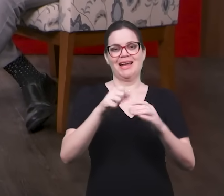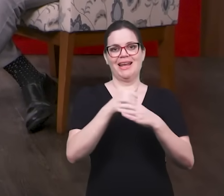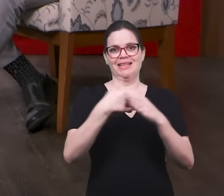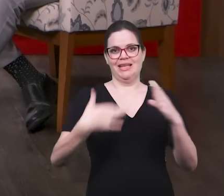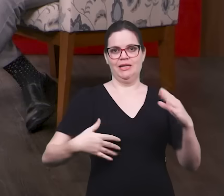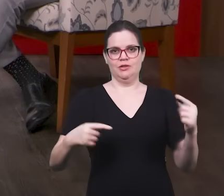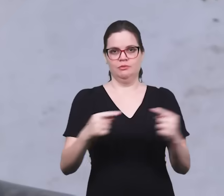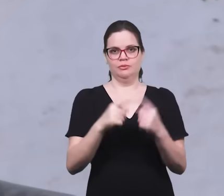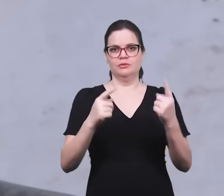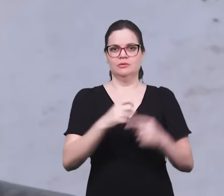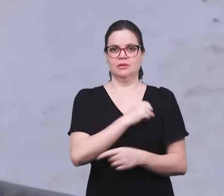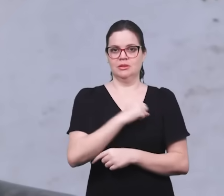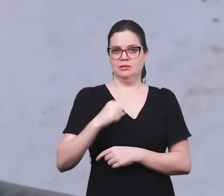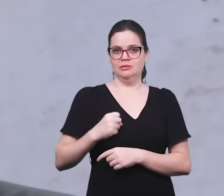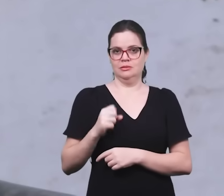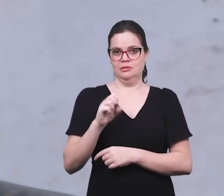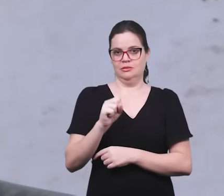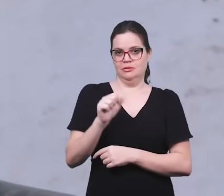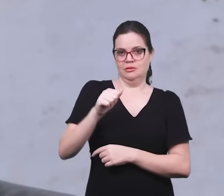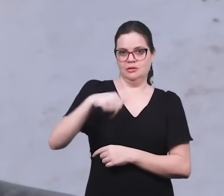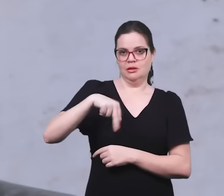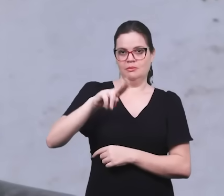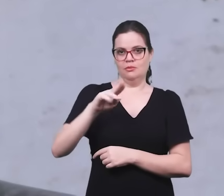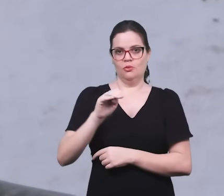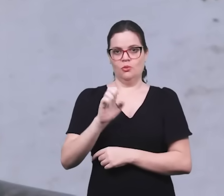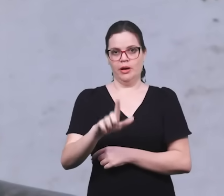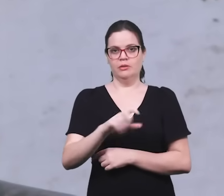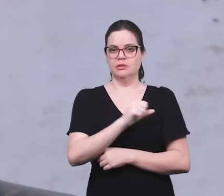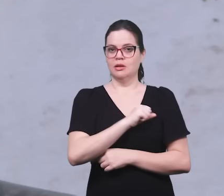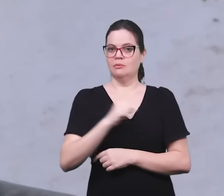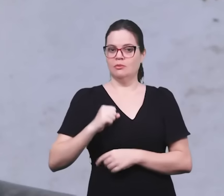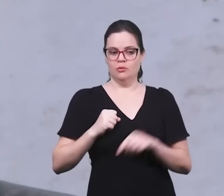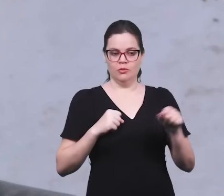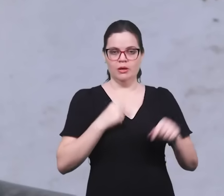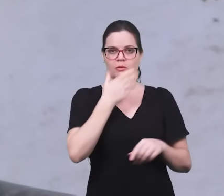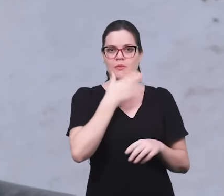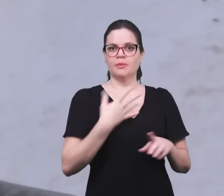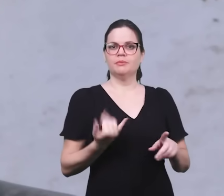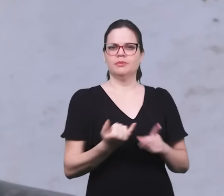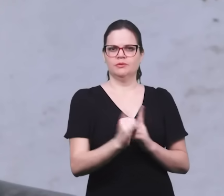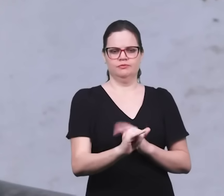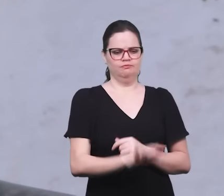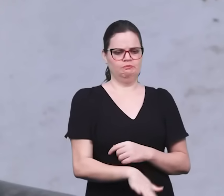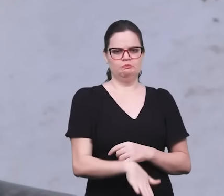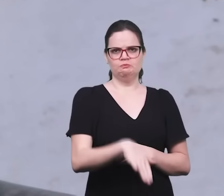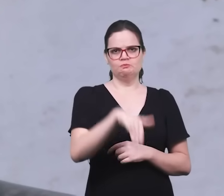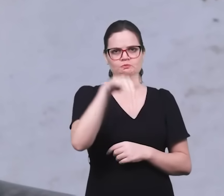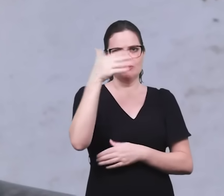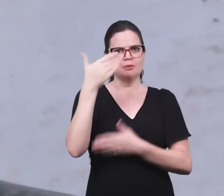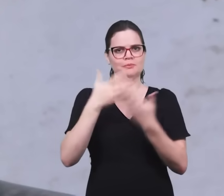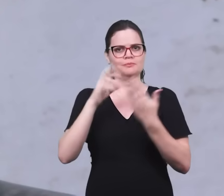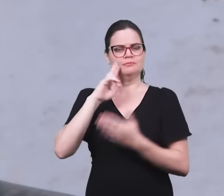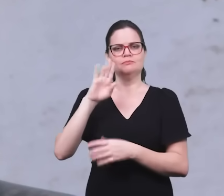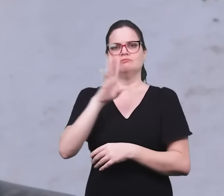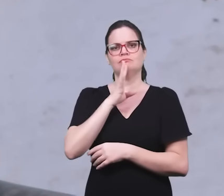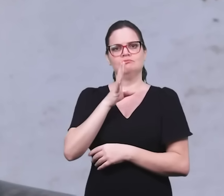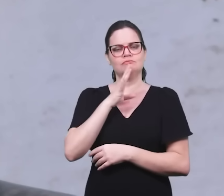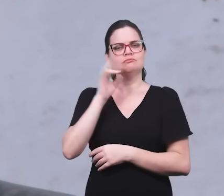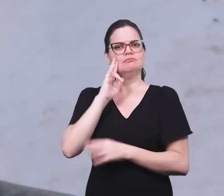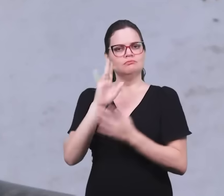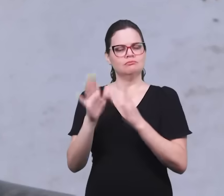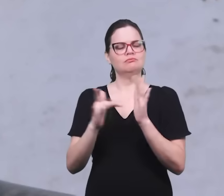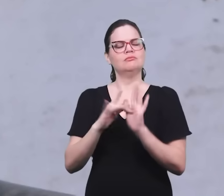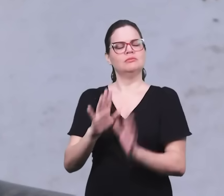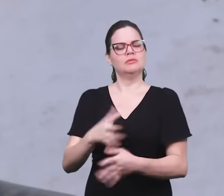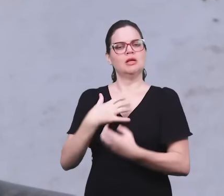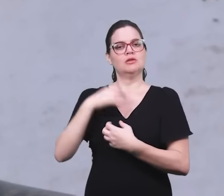foi Samuel, o profeta Samuel. Um homem, assim, desde a infância, conhecia o Senhor,